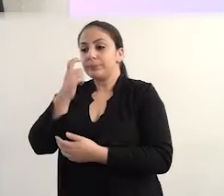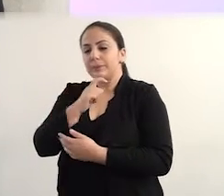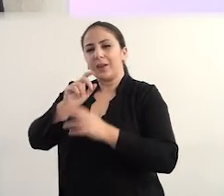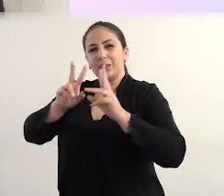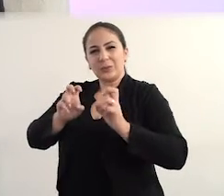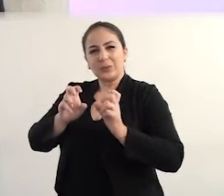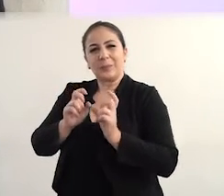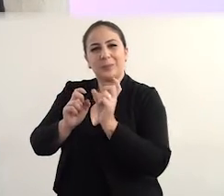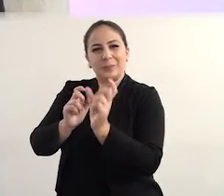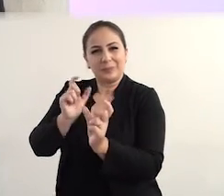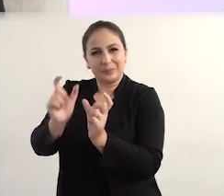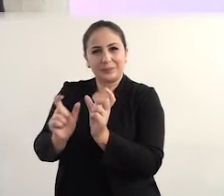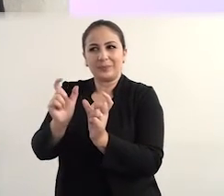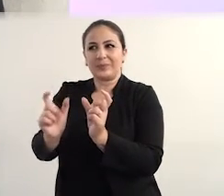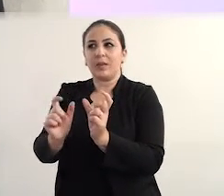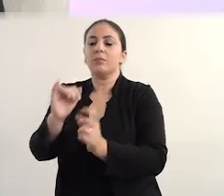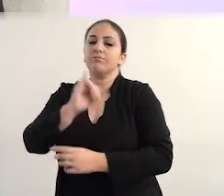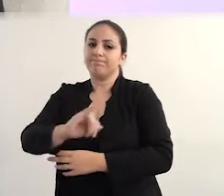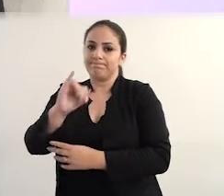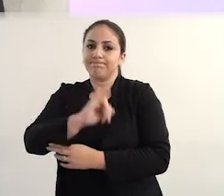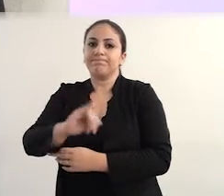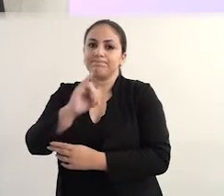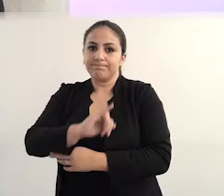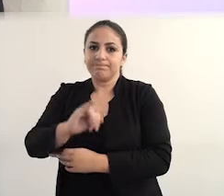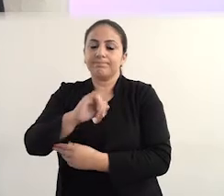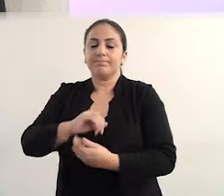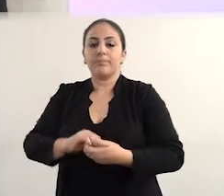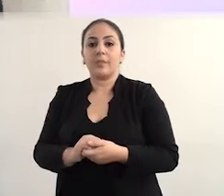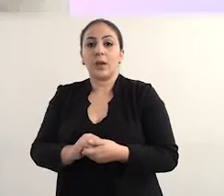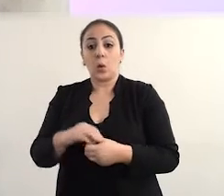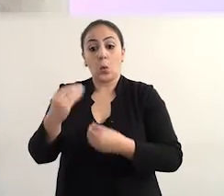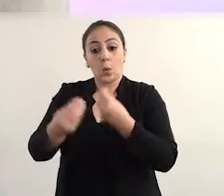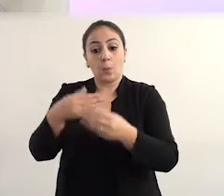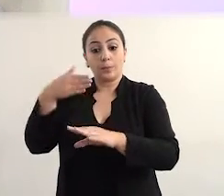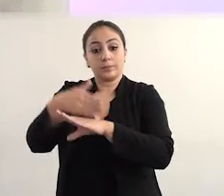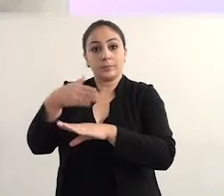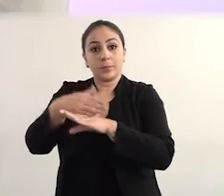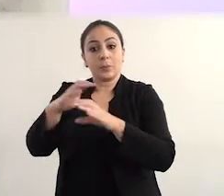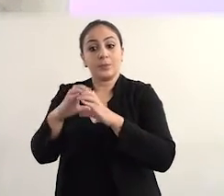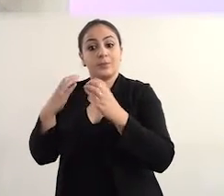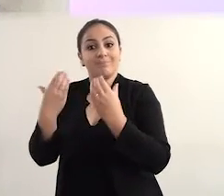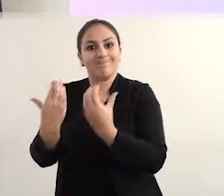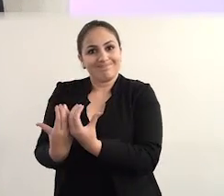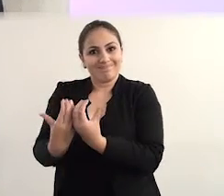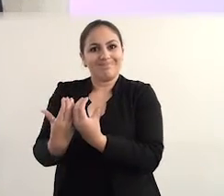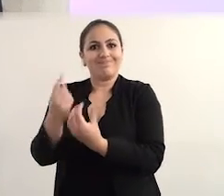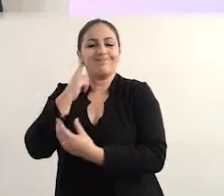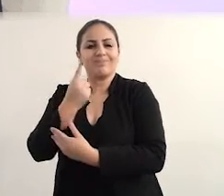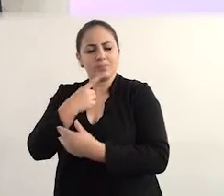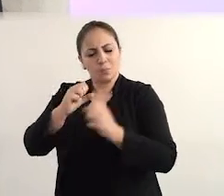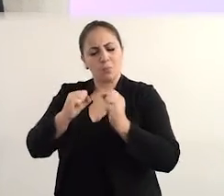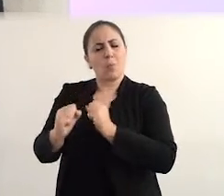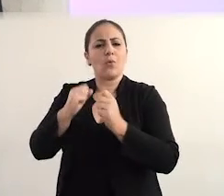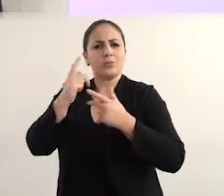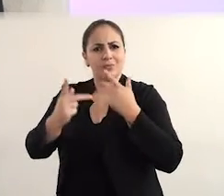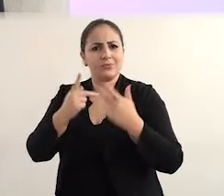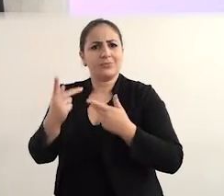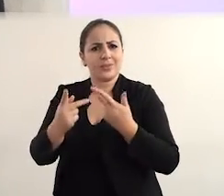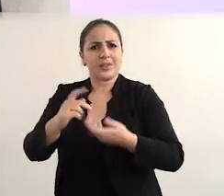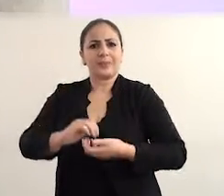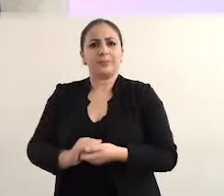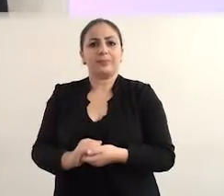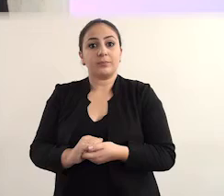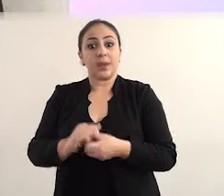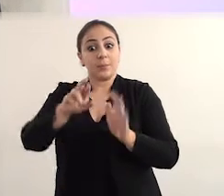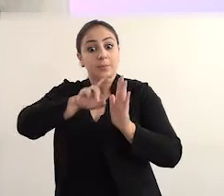da terminalidade é bastante importante e como parte da comunidade surda, eu acho que eu posso falar,